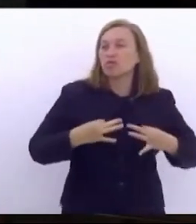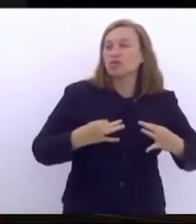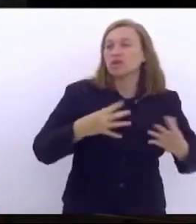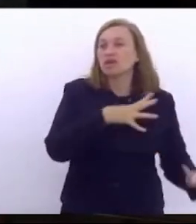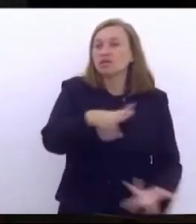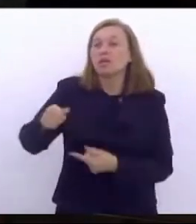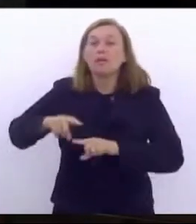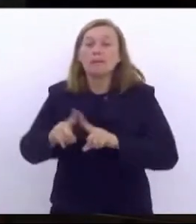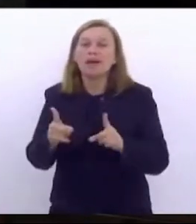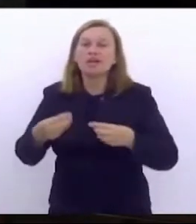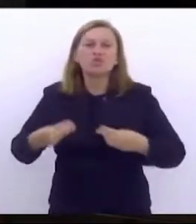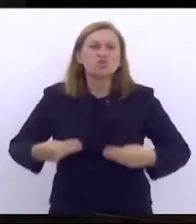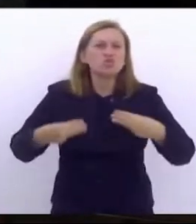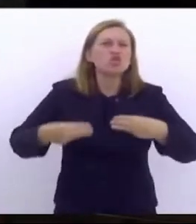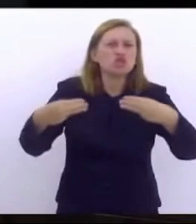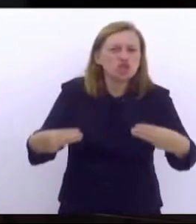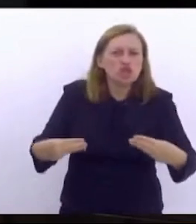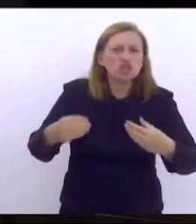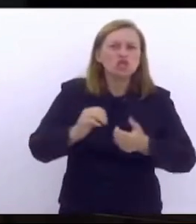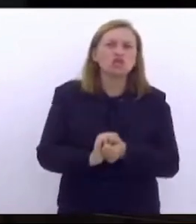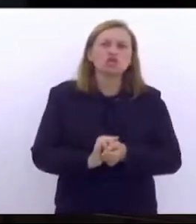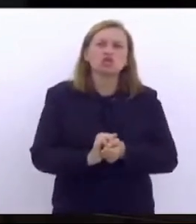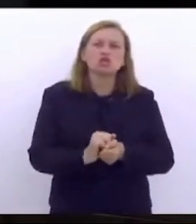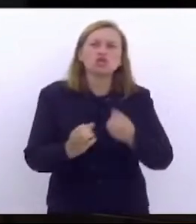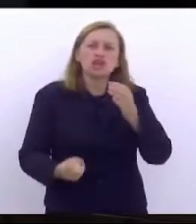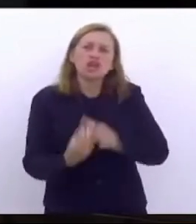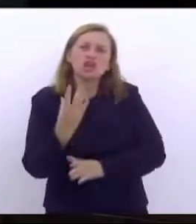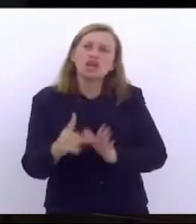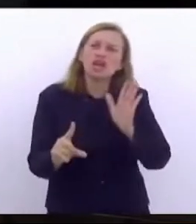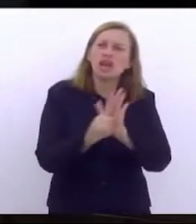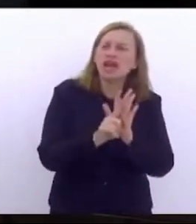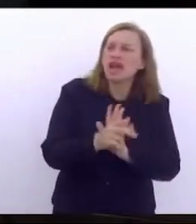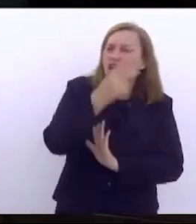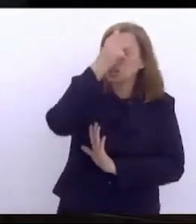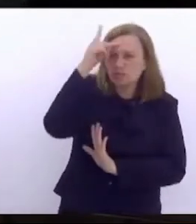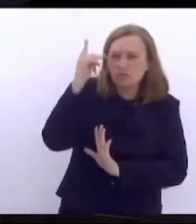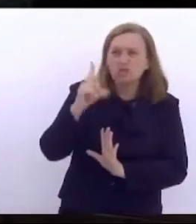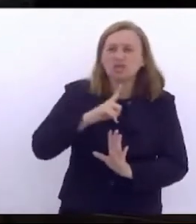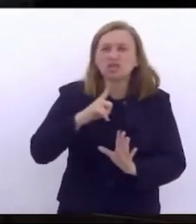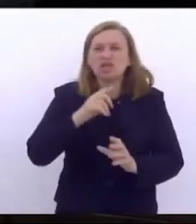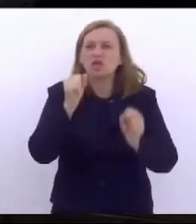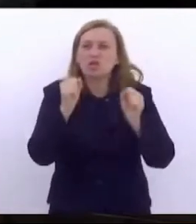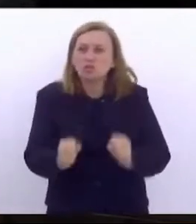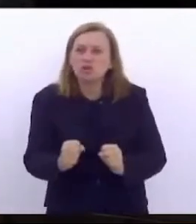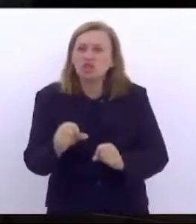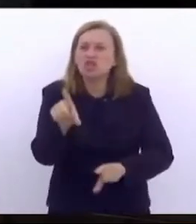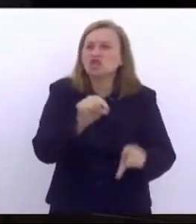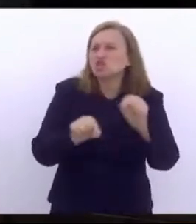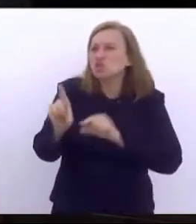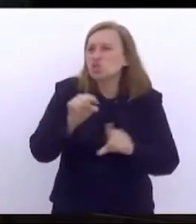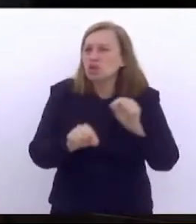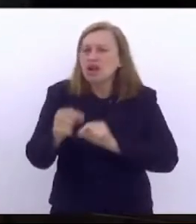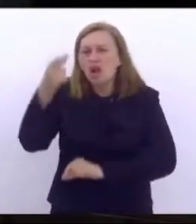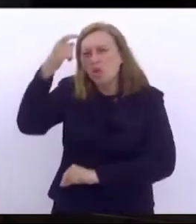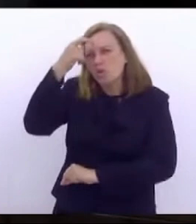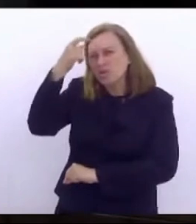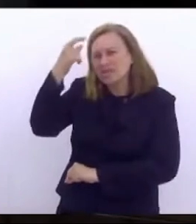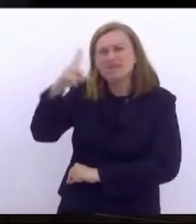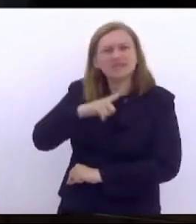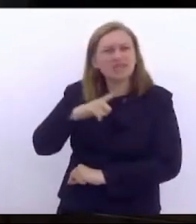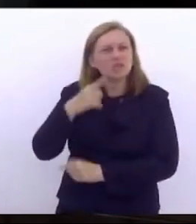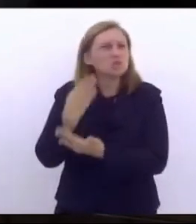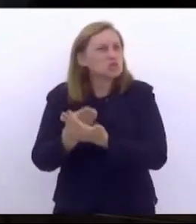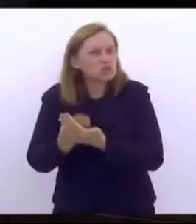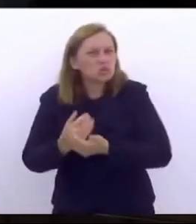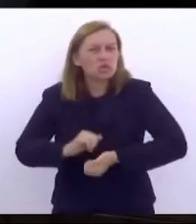que os ministros, os legisladores, as pessoas que têm o poder de decidir sobre isso, estão cientes do que dizem esses